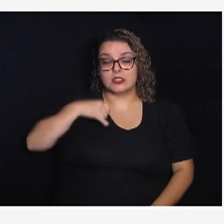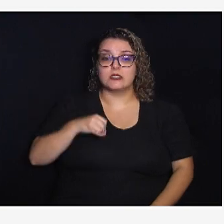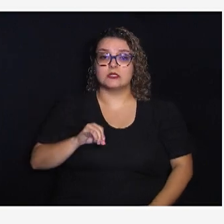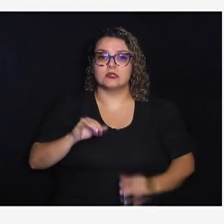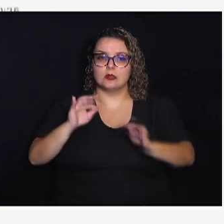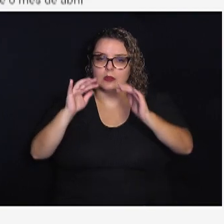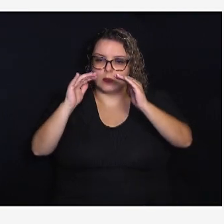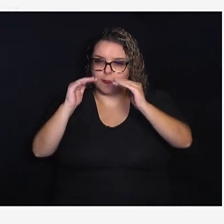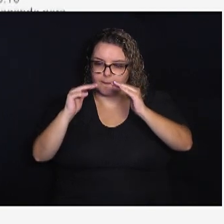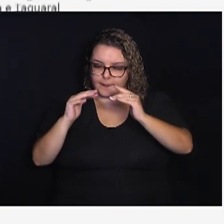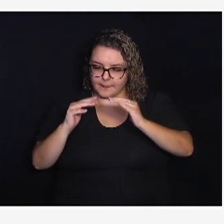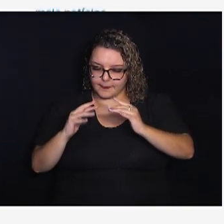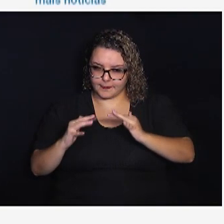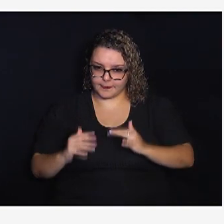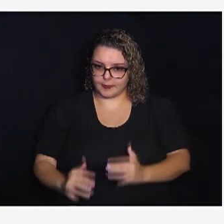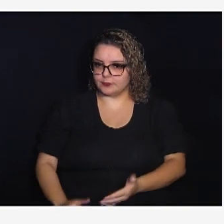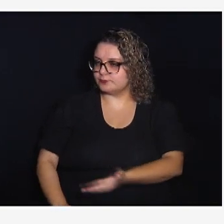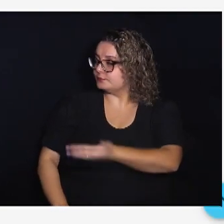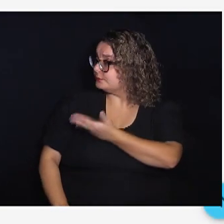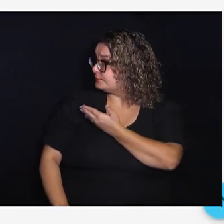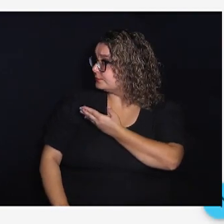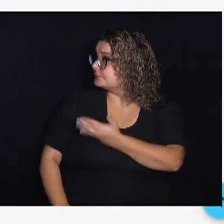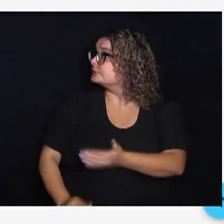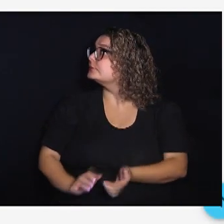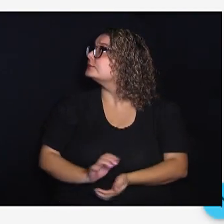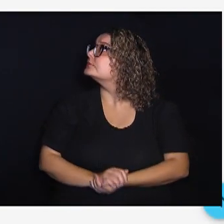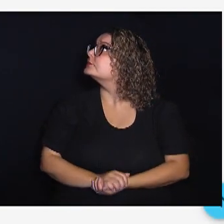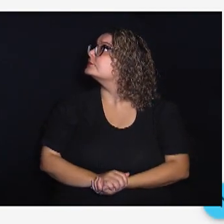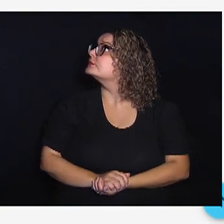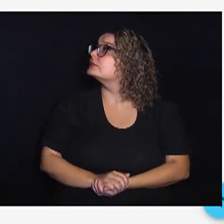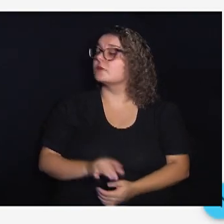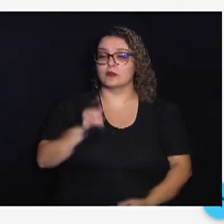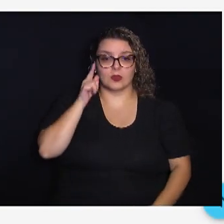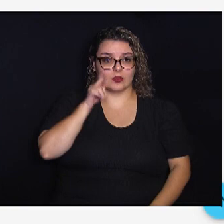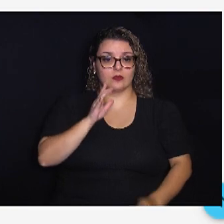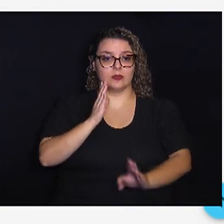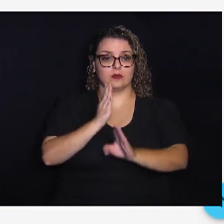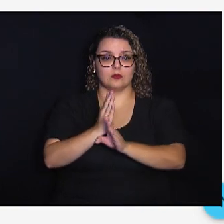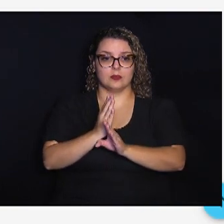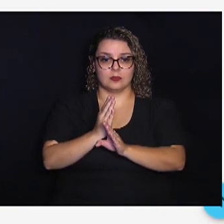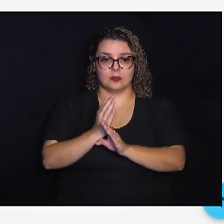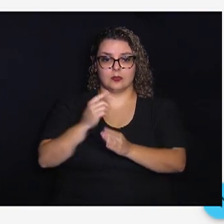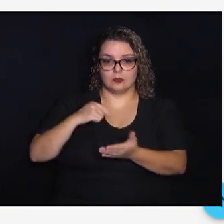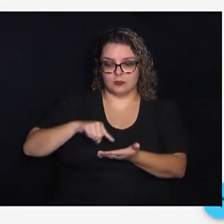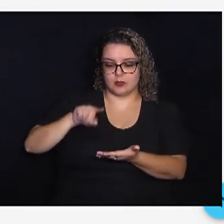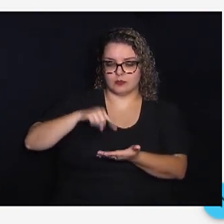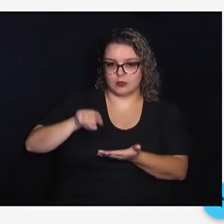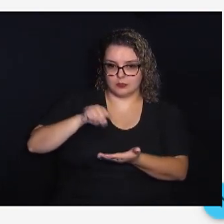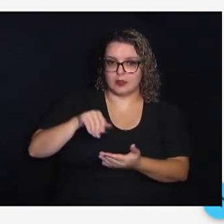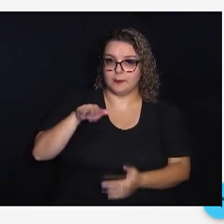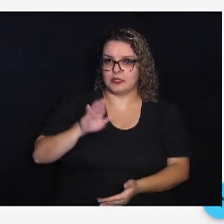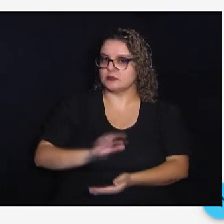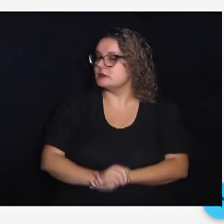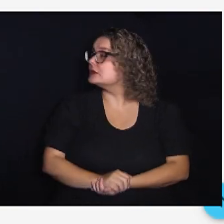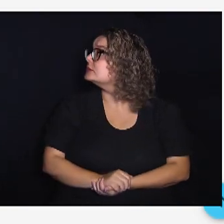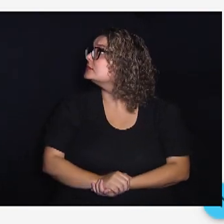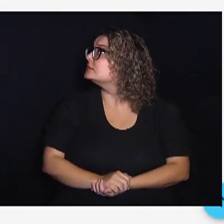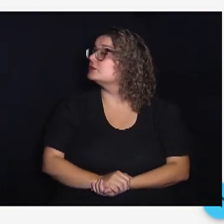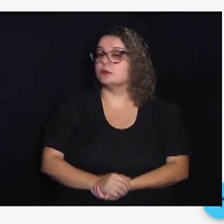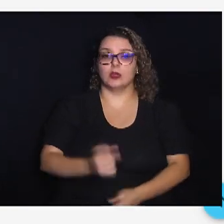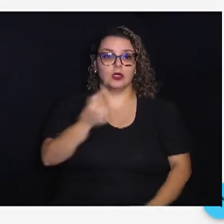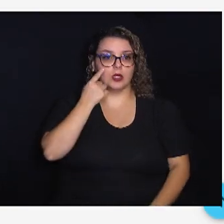descer aqui no site, a gente vai conseguir encontrar. Pode descer mais, tem exatamente, olha aqui,